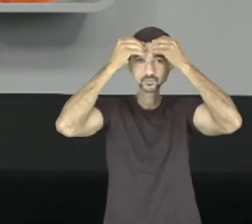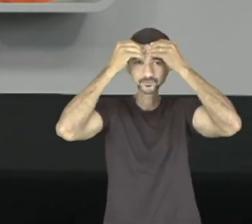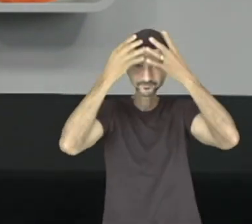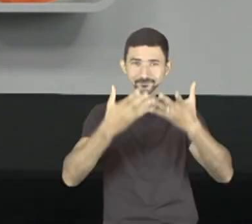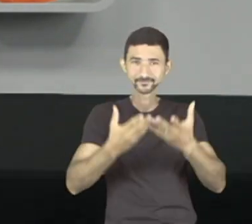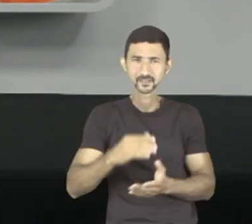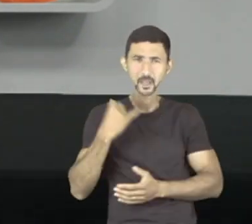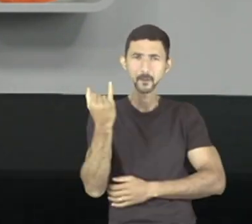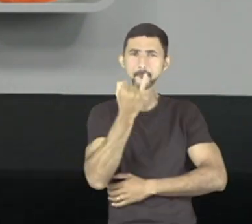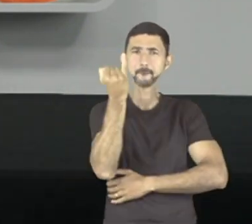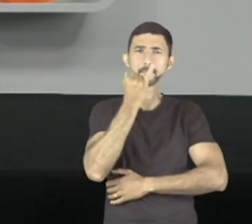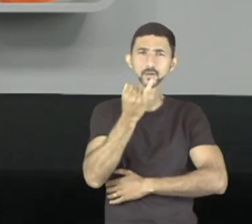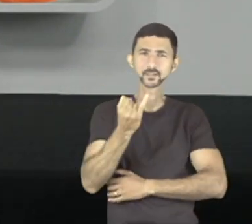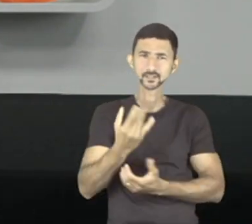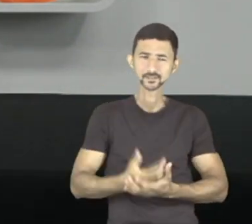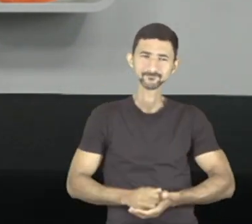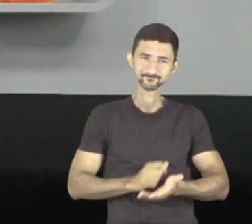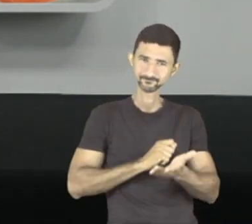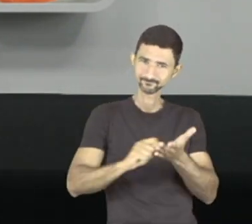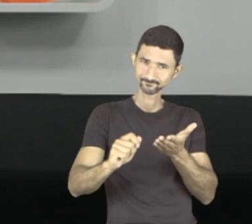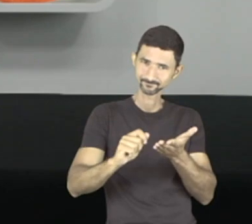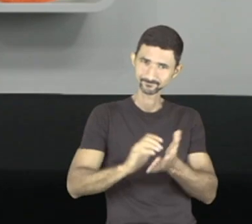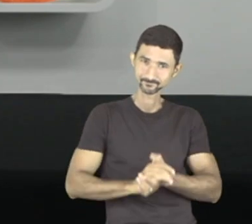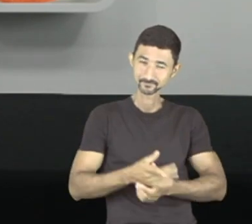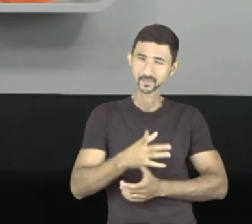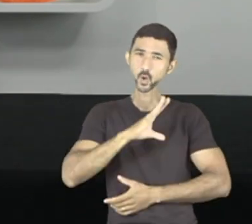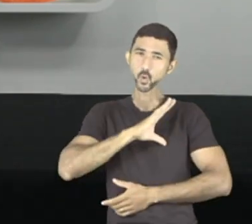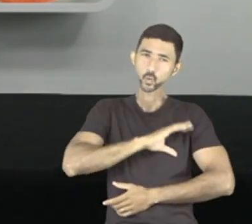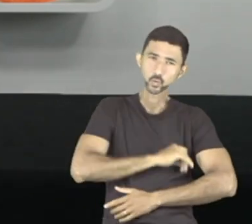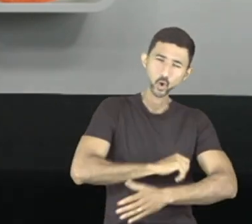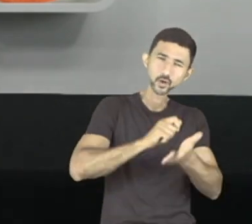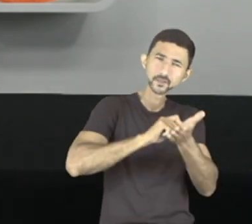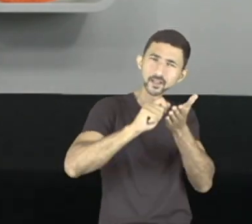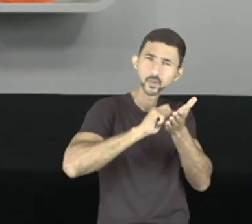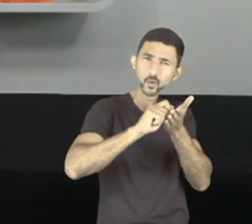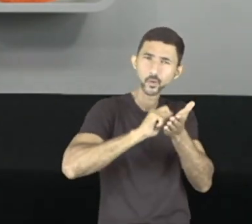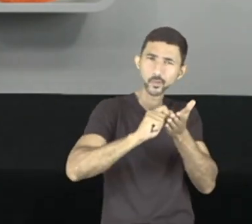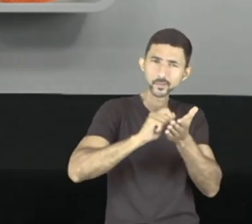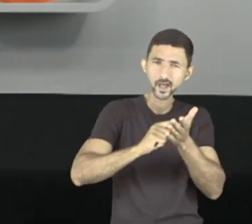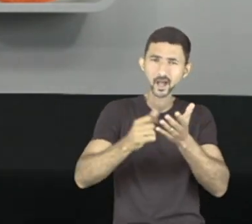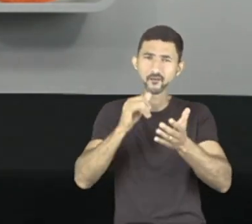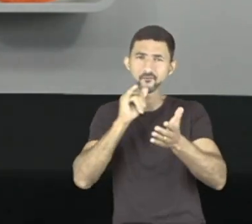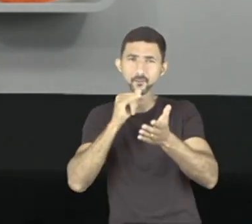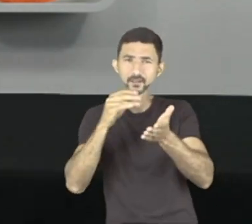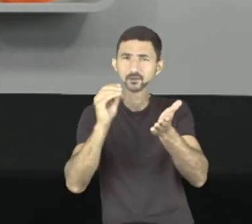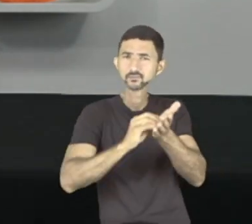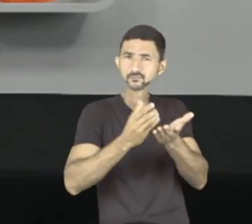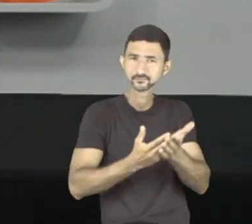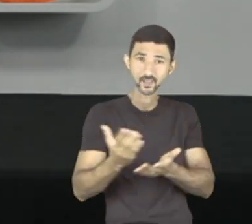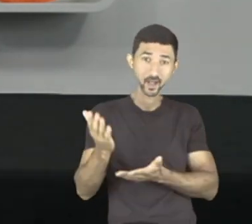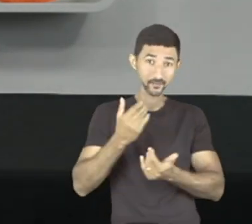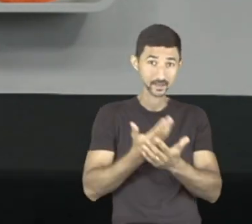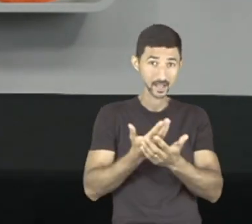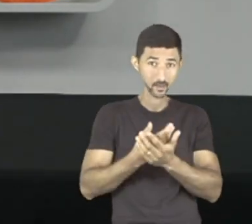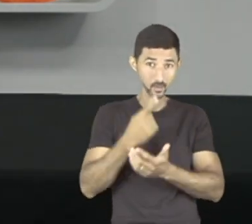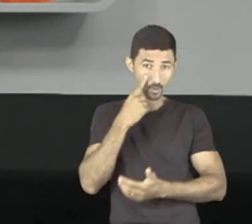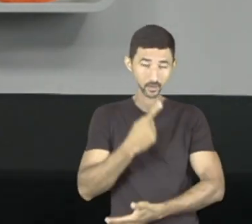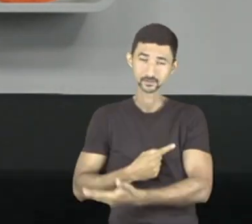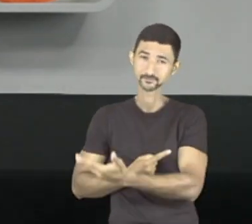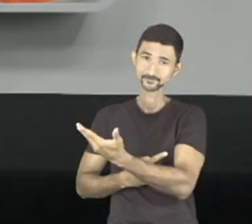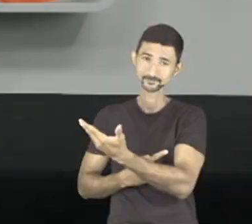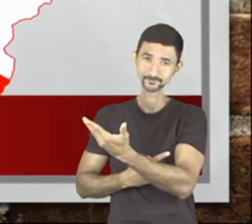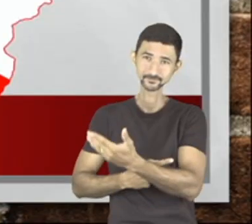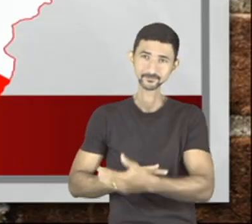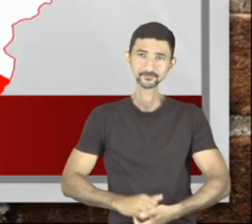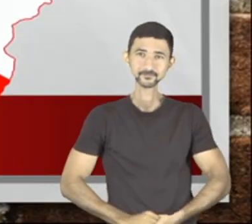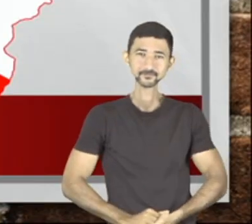mente, muito mais importante do que você anotar. Mas se você gosta de anotar bastante informações, então venha comigo na aula de hoje. Acompanhe